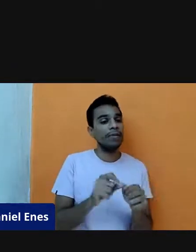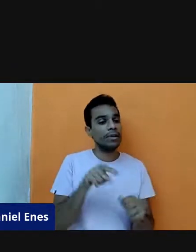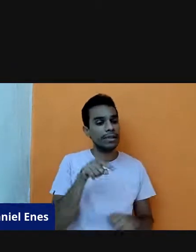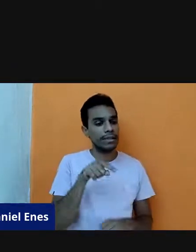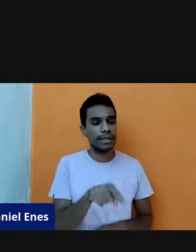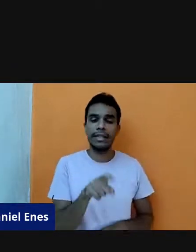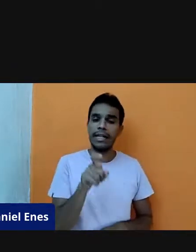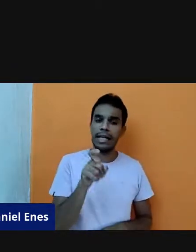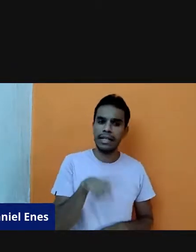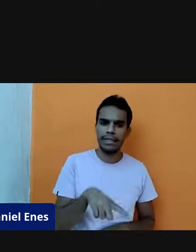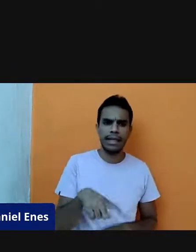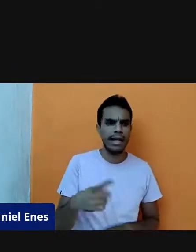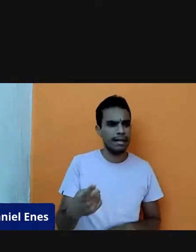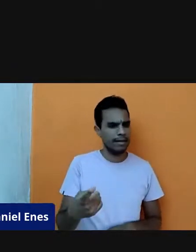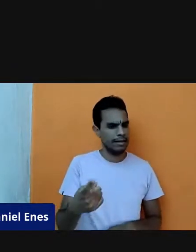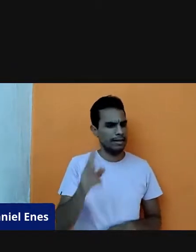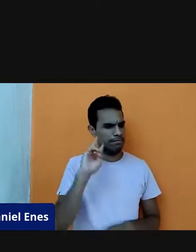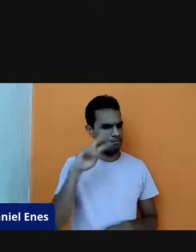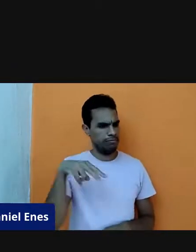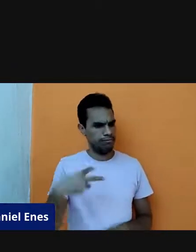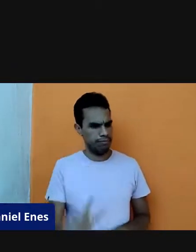seja extremamente reconhecida.